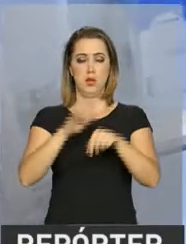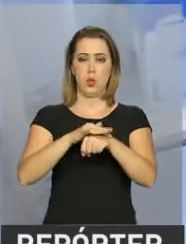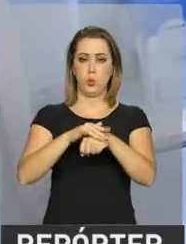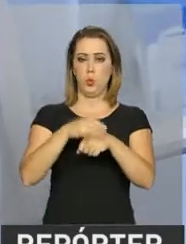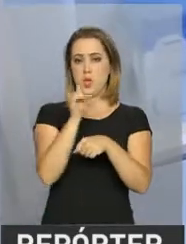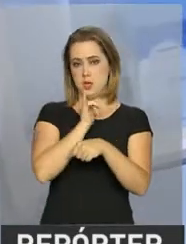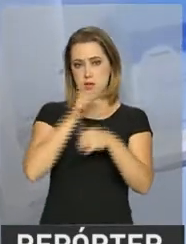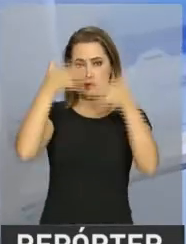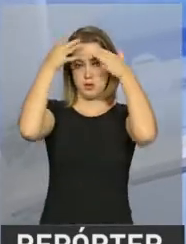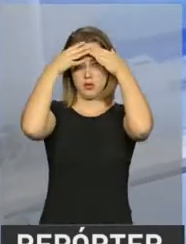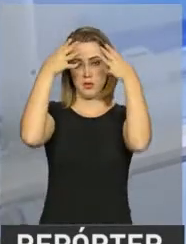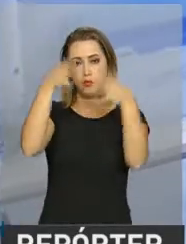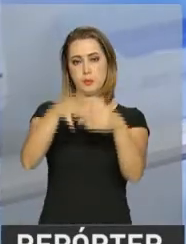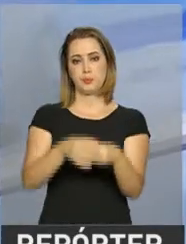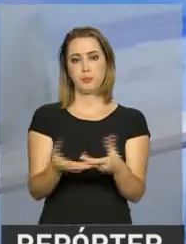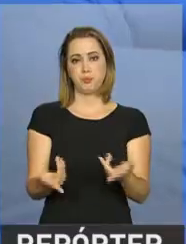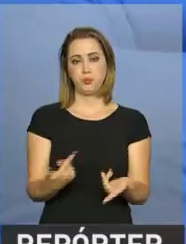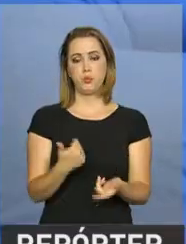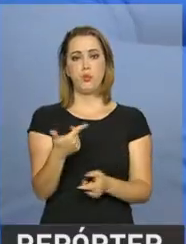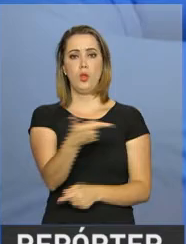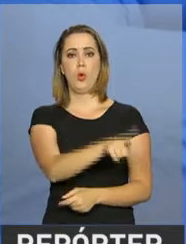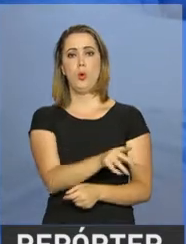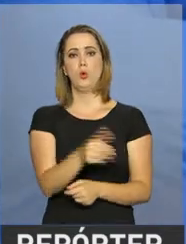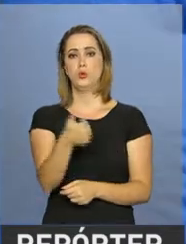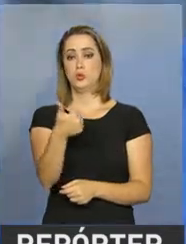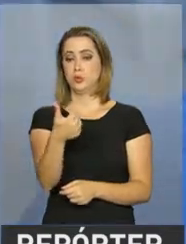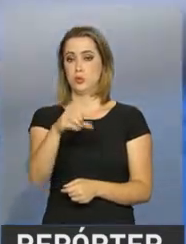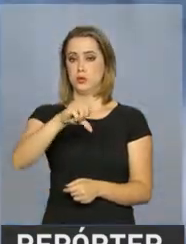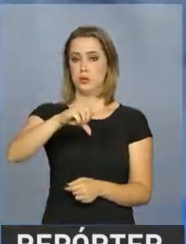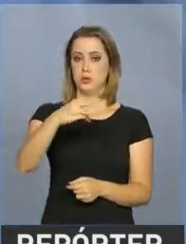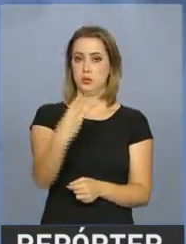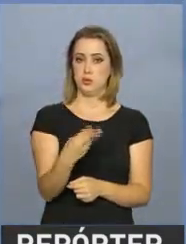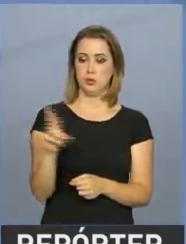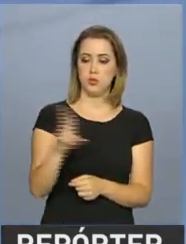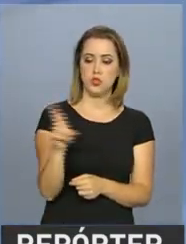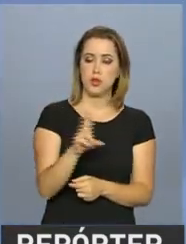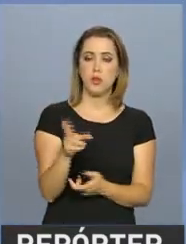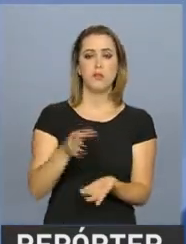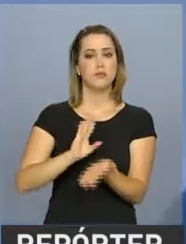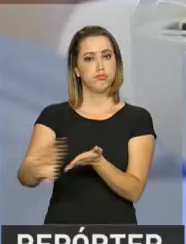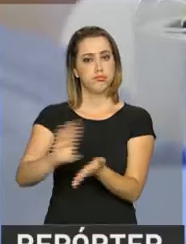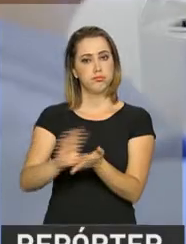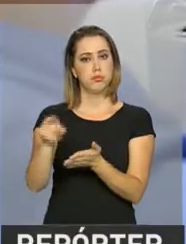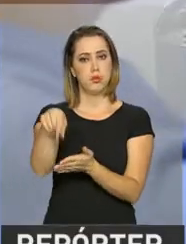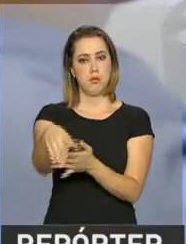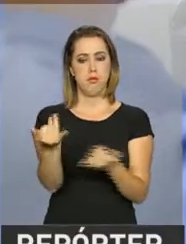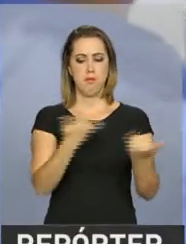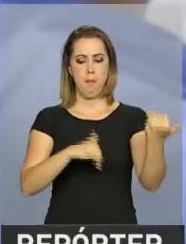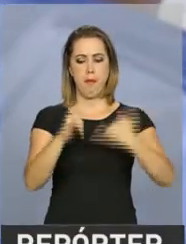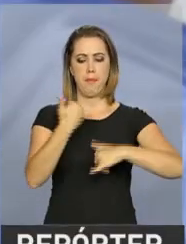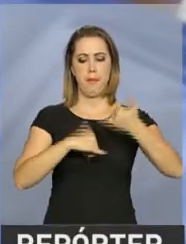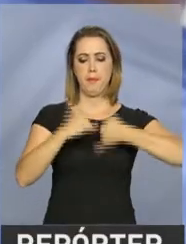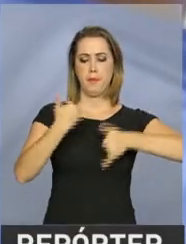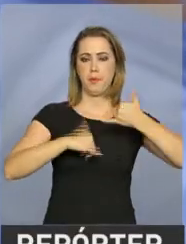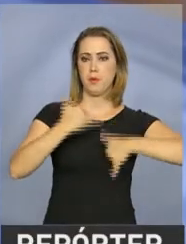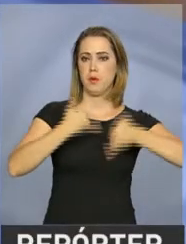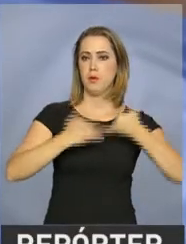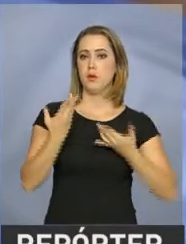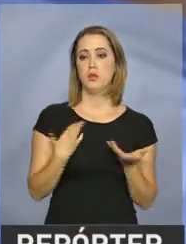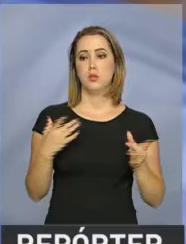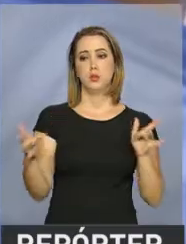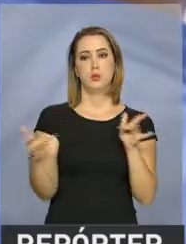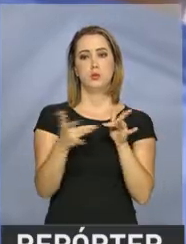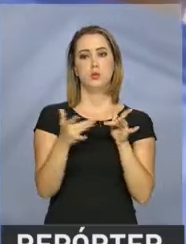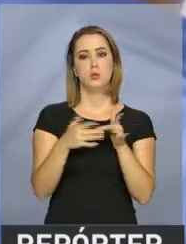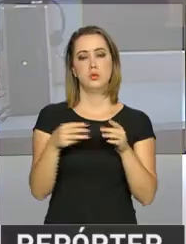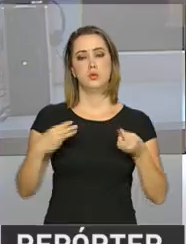outros 193 milhões vão ser destinados a laboratórios e institutos ligados ao ministério da ciência e